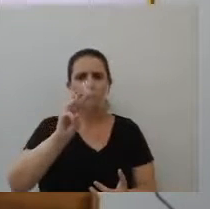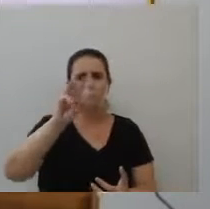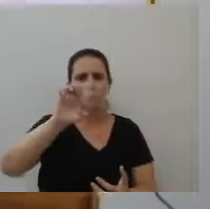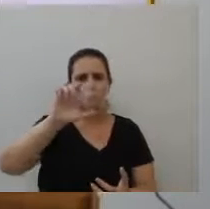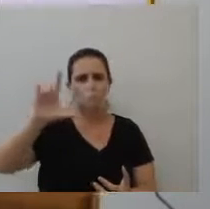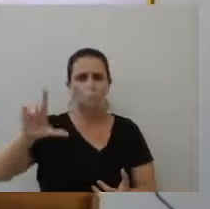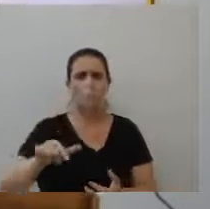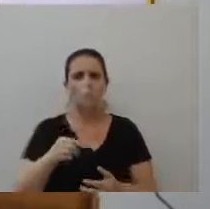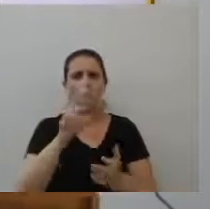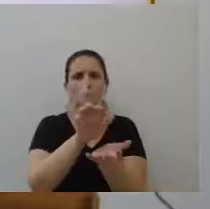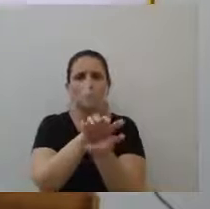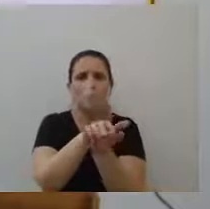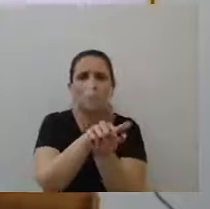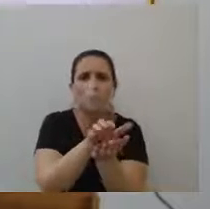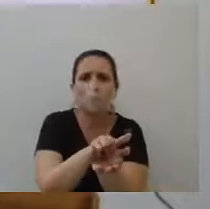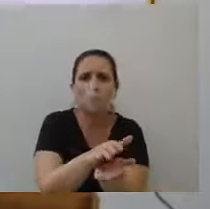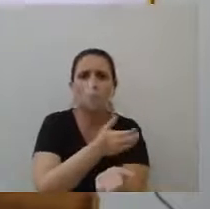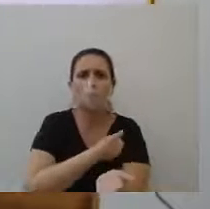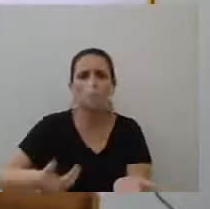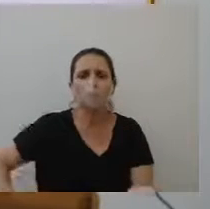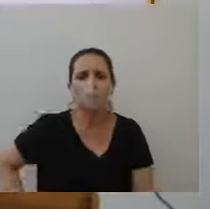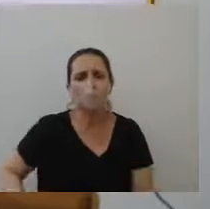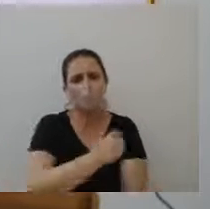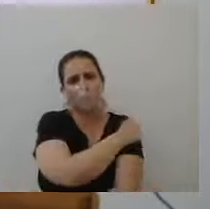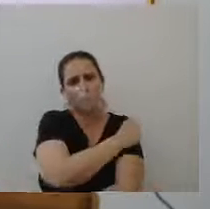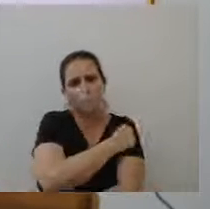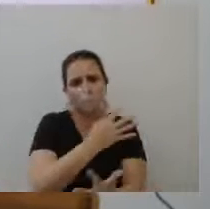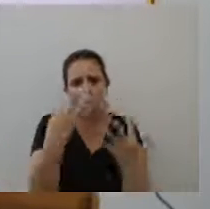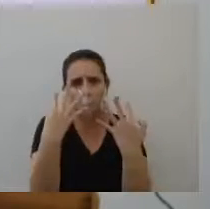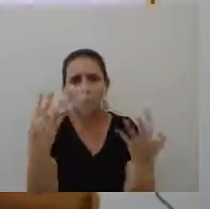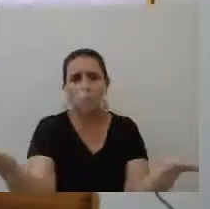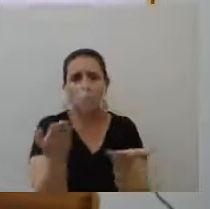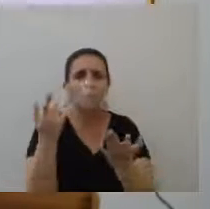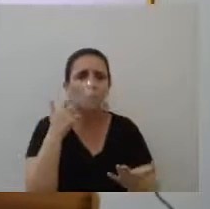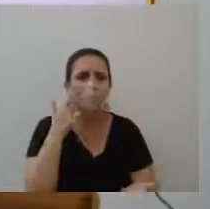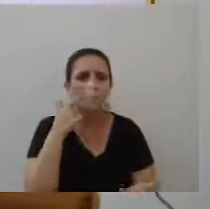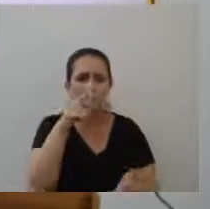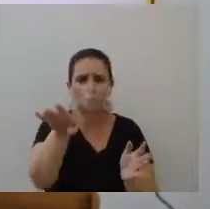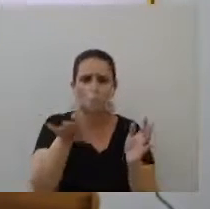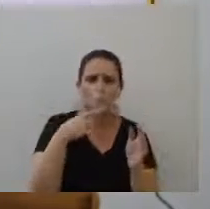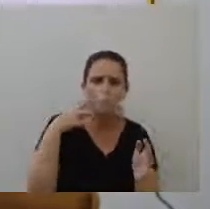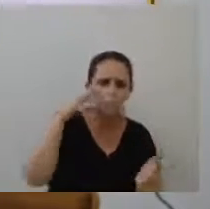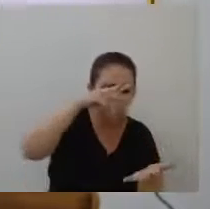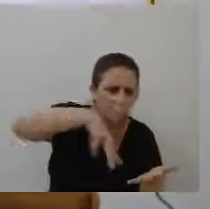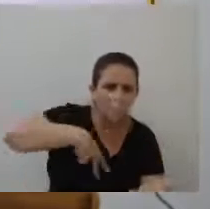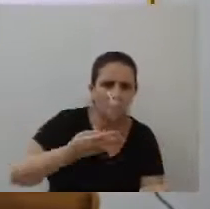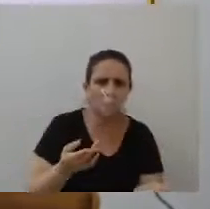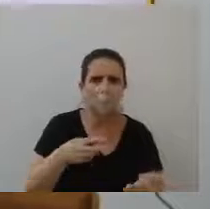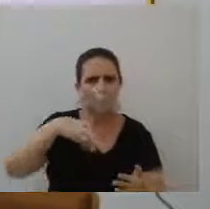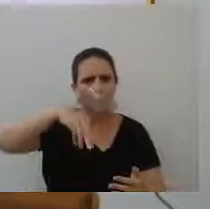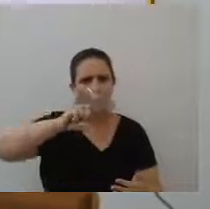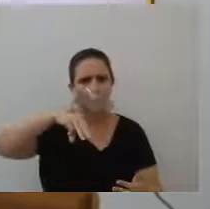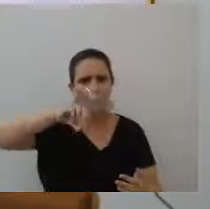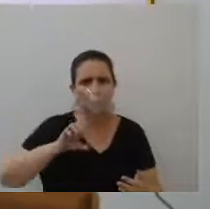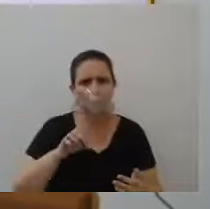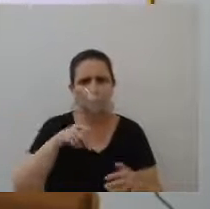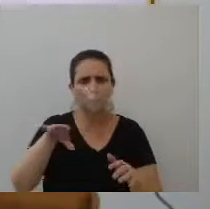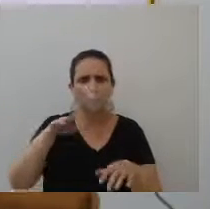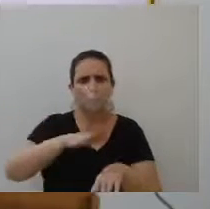após o verbo sentem aparece isso entre parênteses. Quer dizer, eu escrevi do jeito que estava no Facebook. Eu